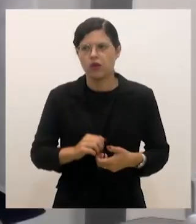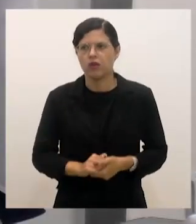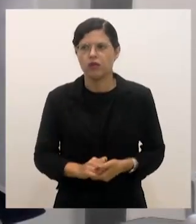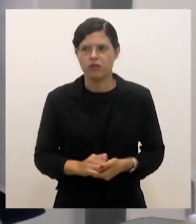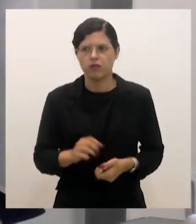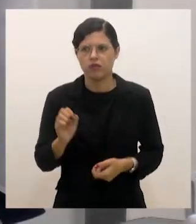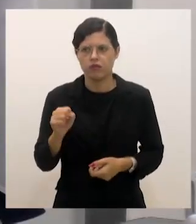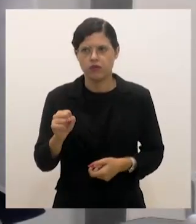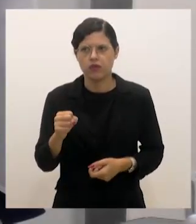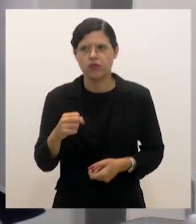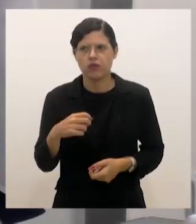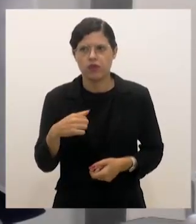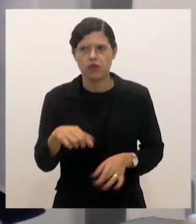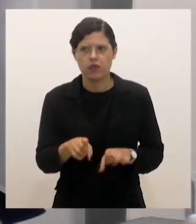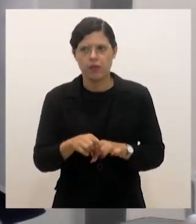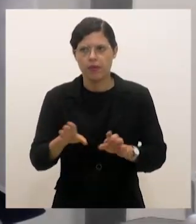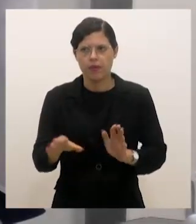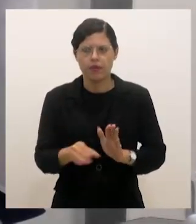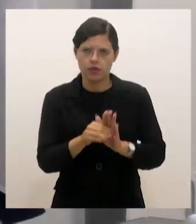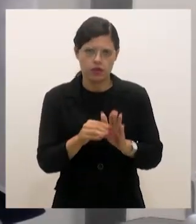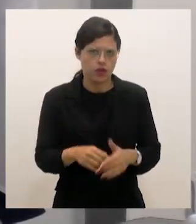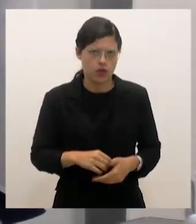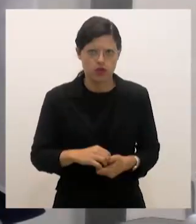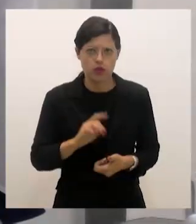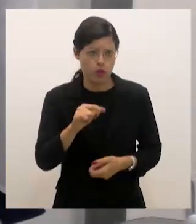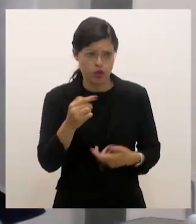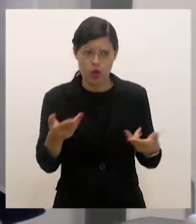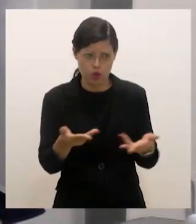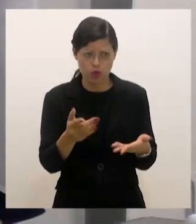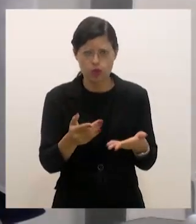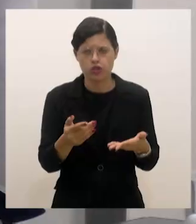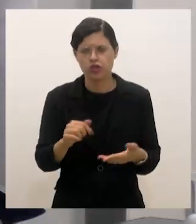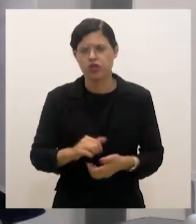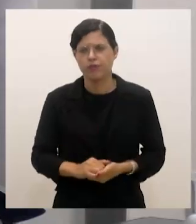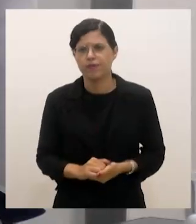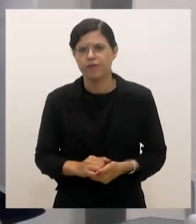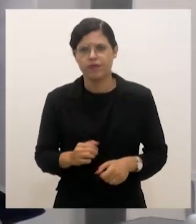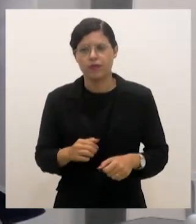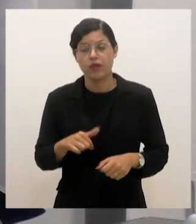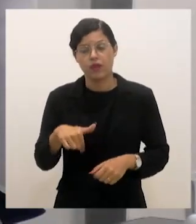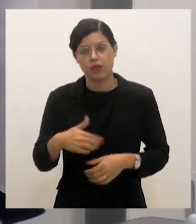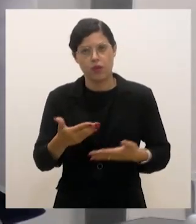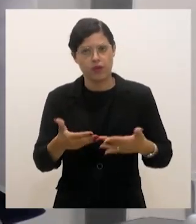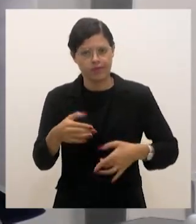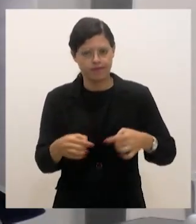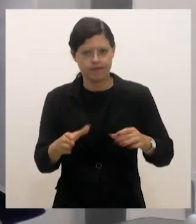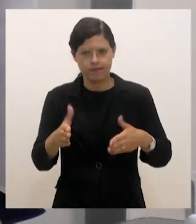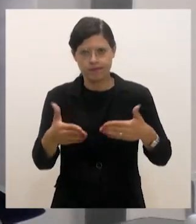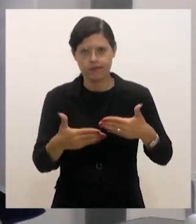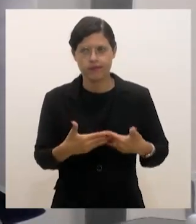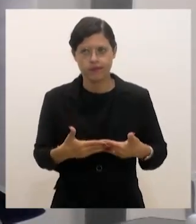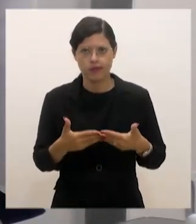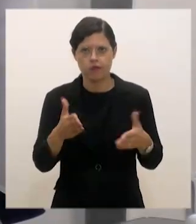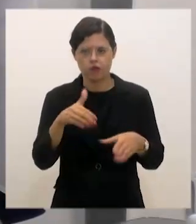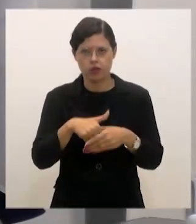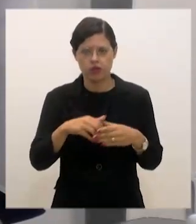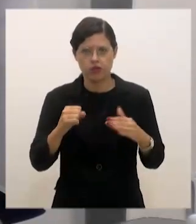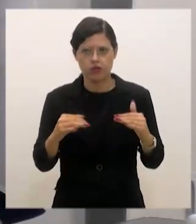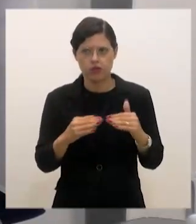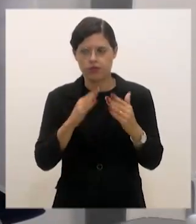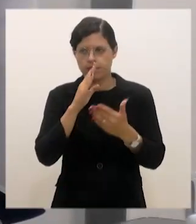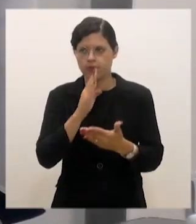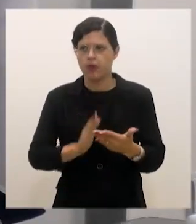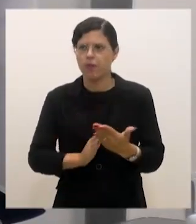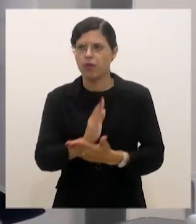minhas. Depois não, daqui a um pouquinho, hoje. Daqui a pouco. Não havendo quem queira discutir, encerrada a discussão, em votação, os senhores que aprovam permaneçam como